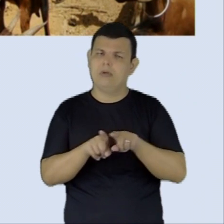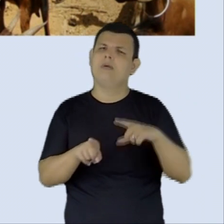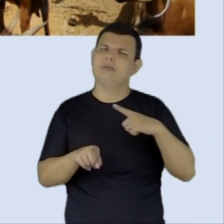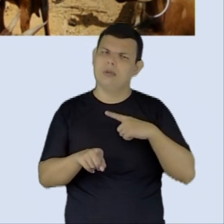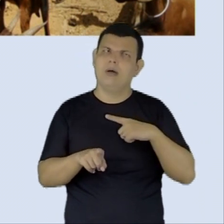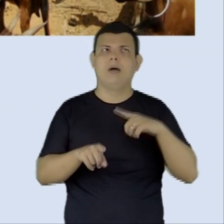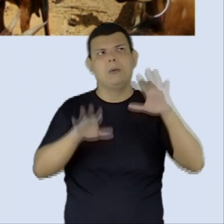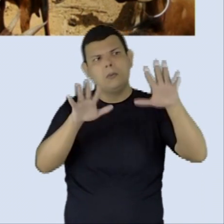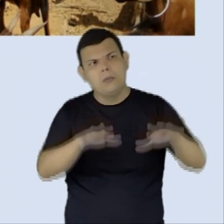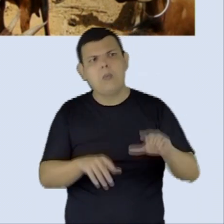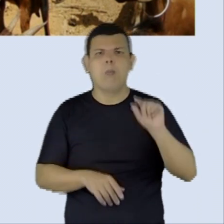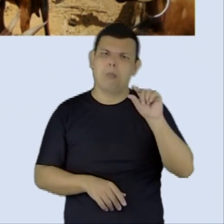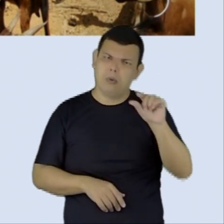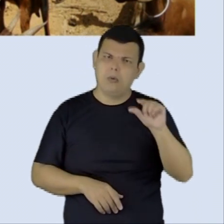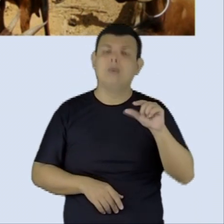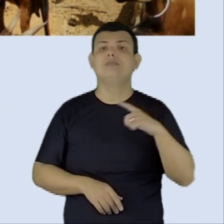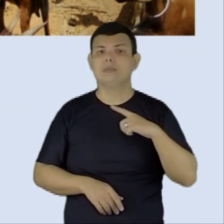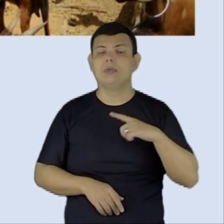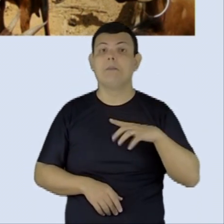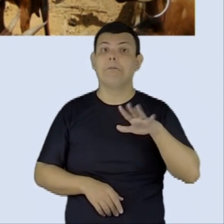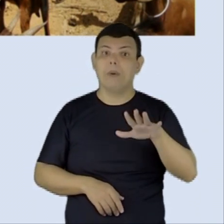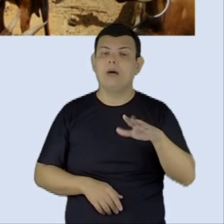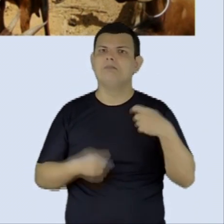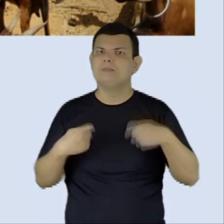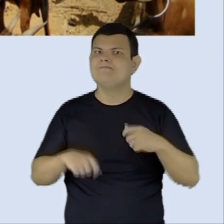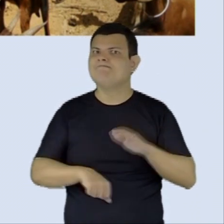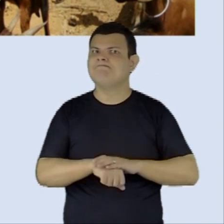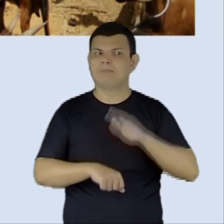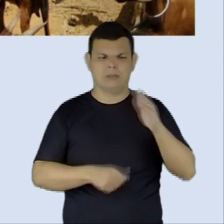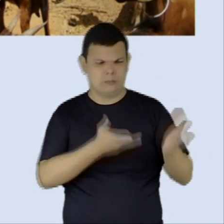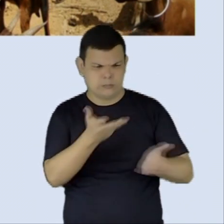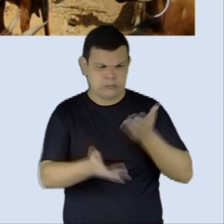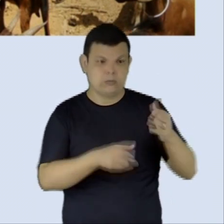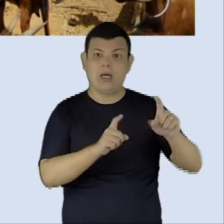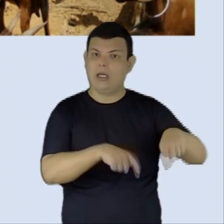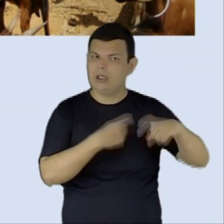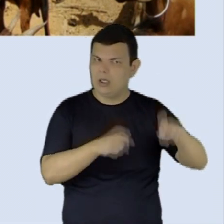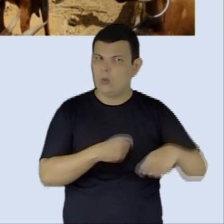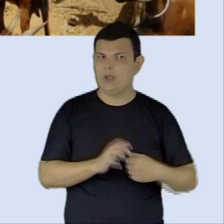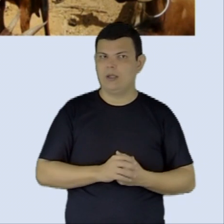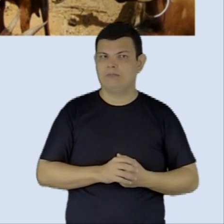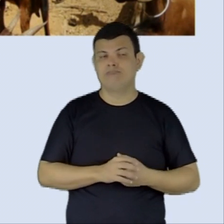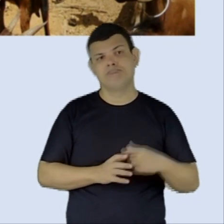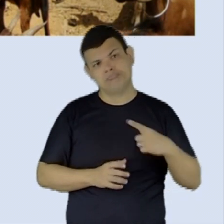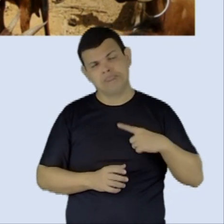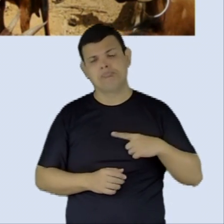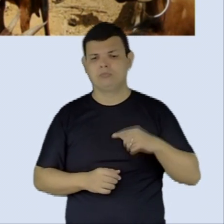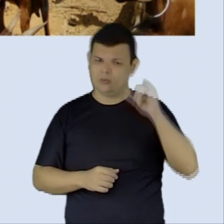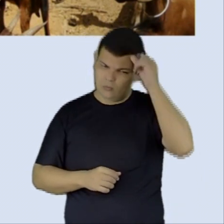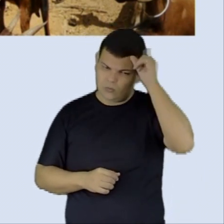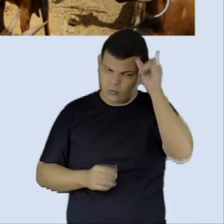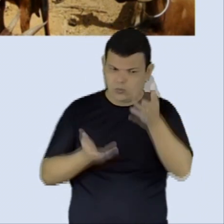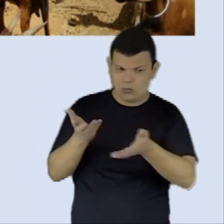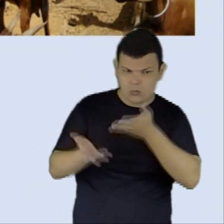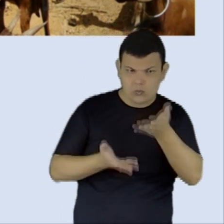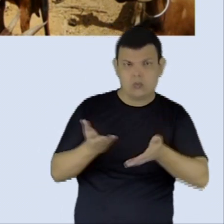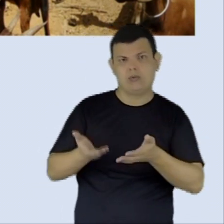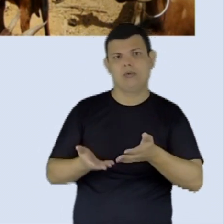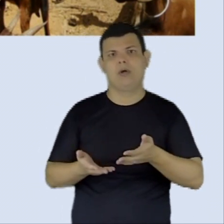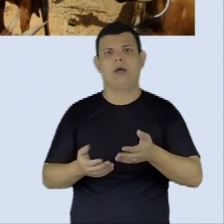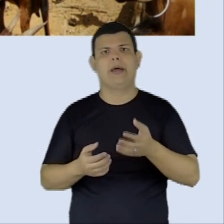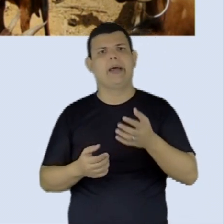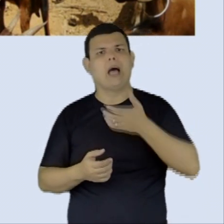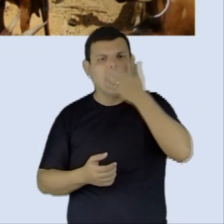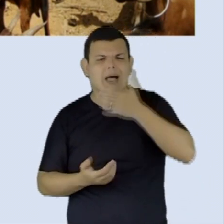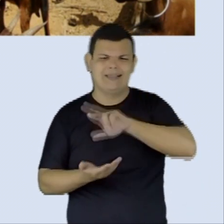mais úmidas, os brejos, e existem importantes áreas agrícolas. Lá eles praticam a pecuária, agricultura de